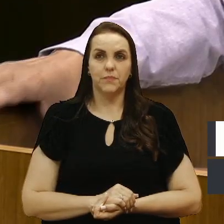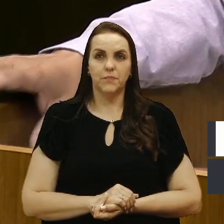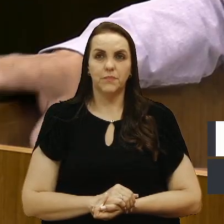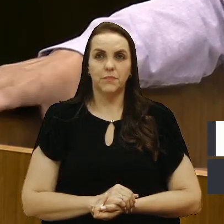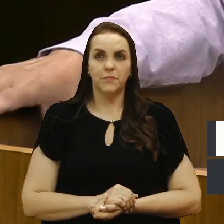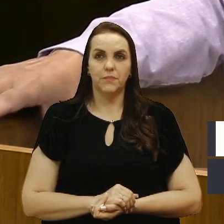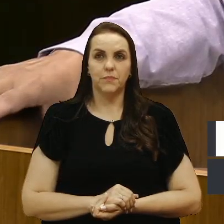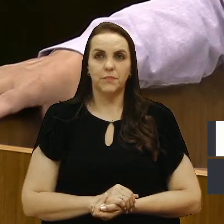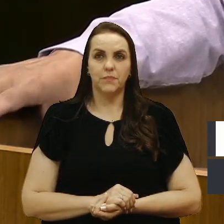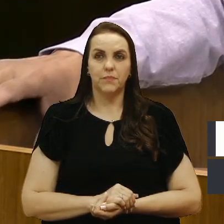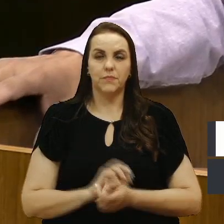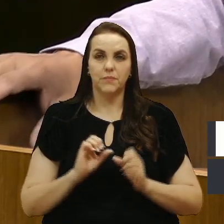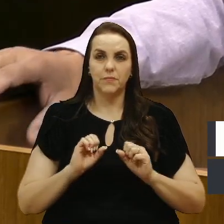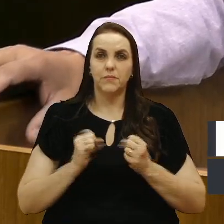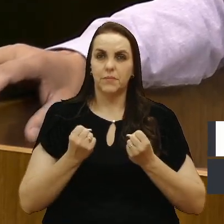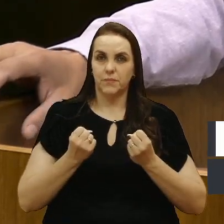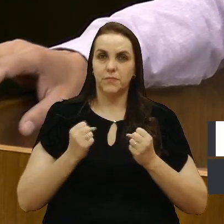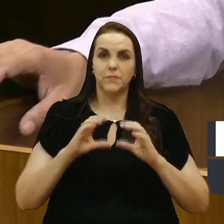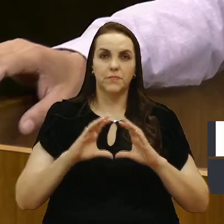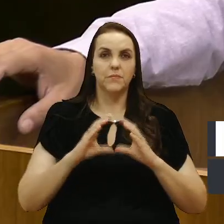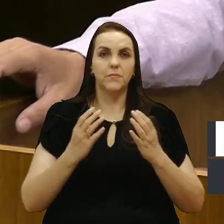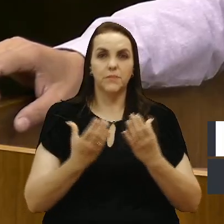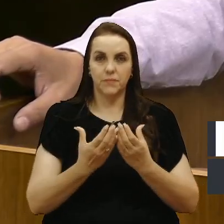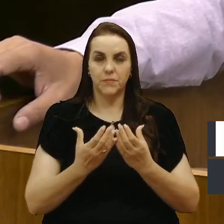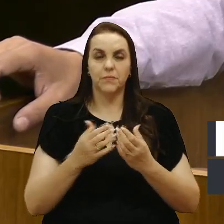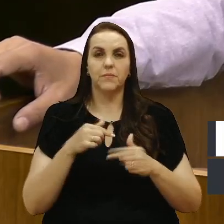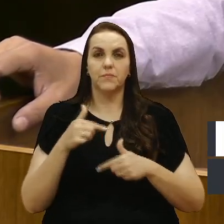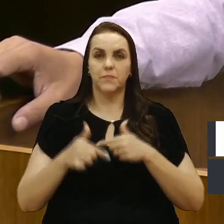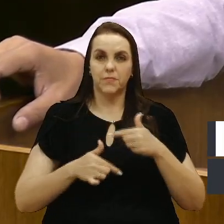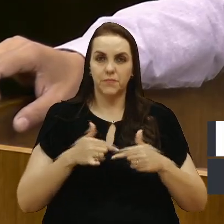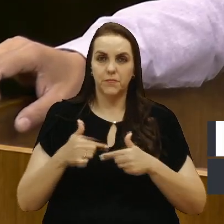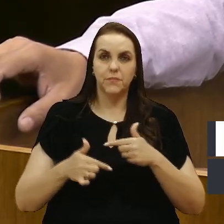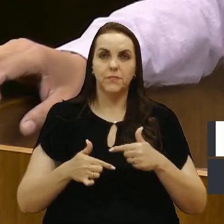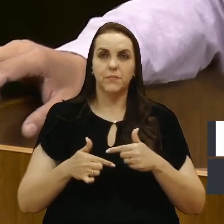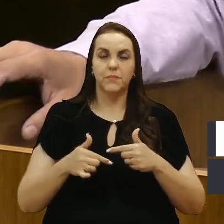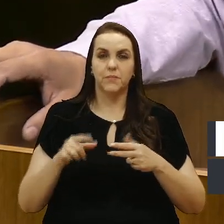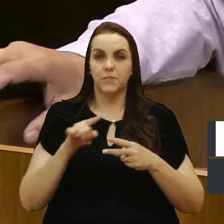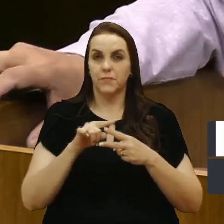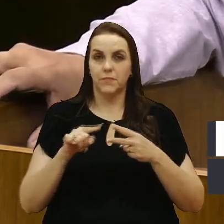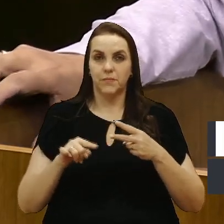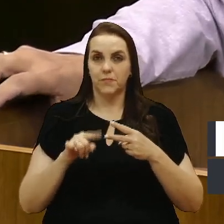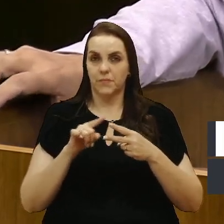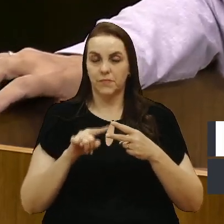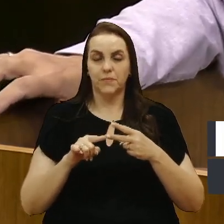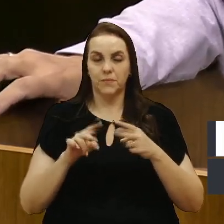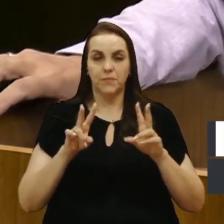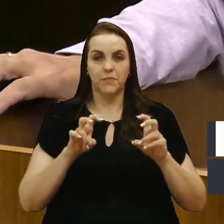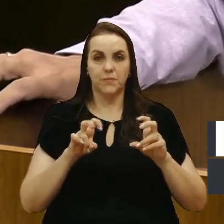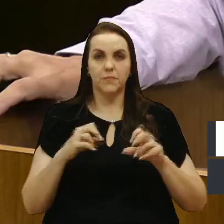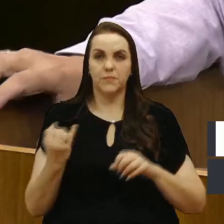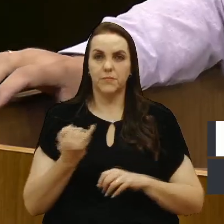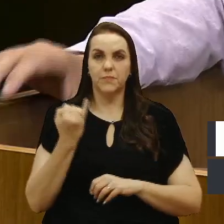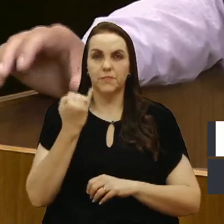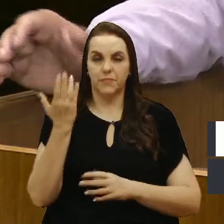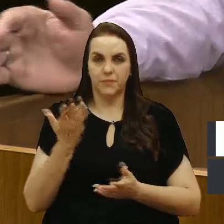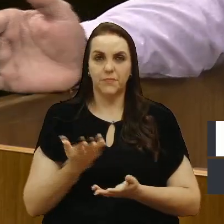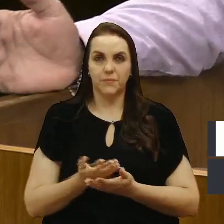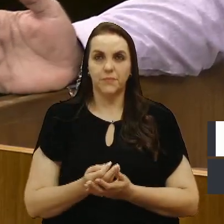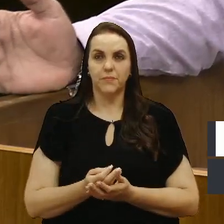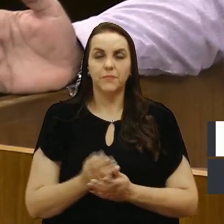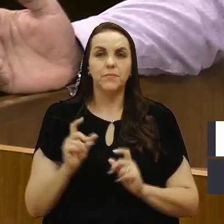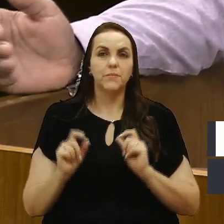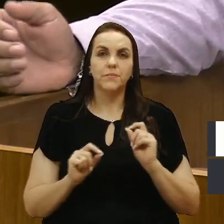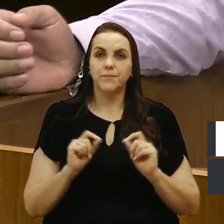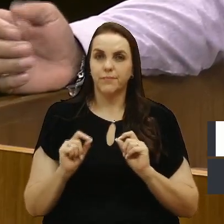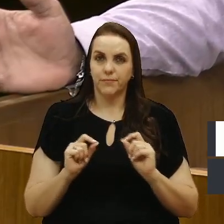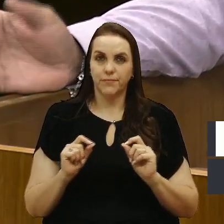para defender as comunidades, os trabalhadores. Então, vou trazer duas pautas muito importantes aqui, que são a questão